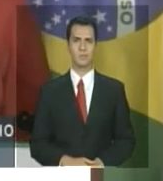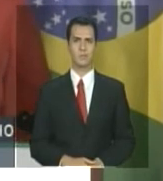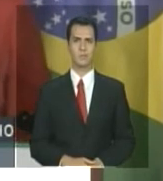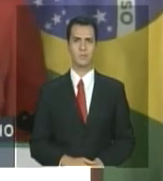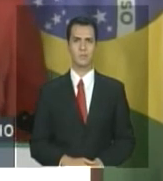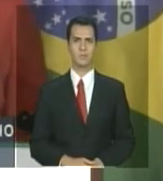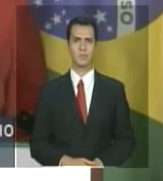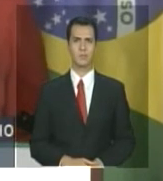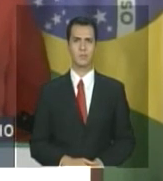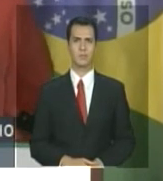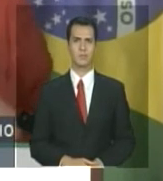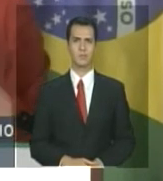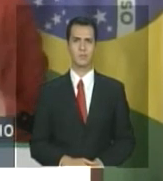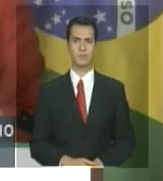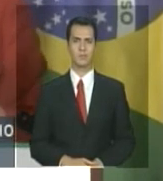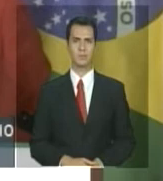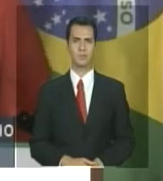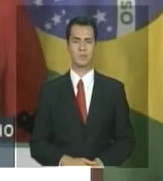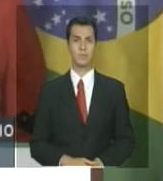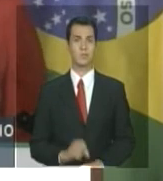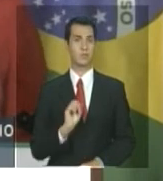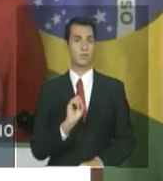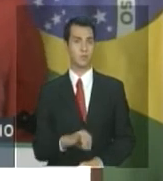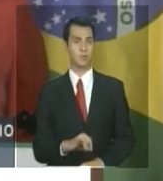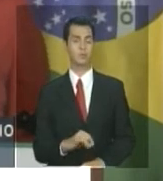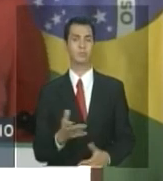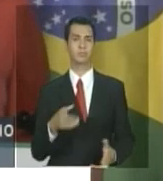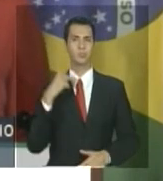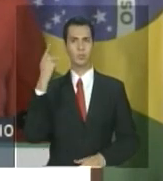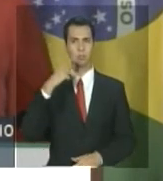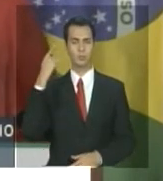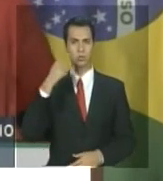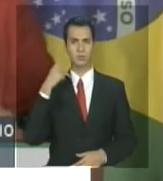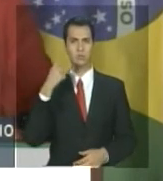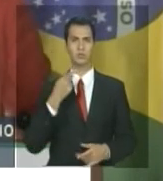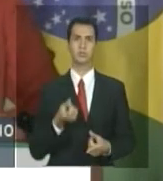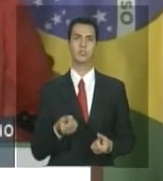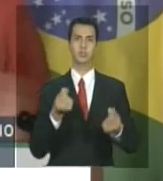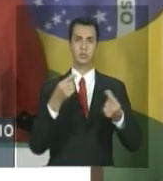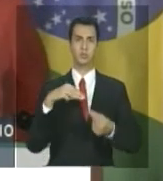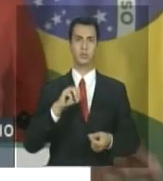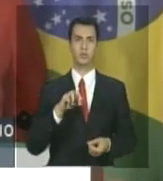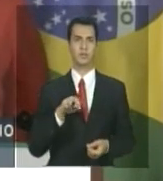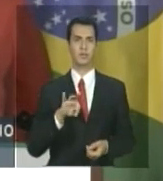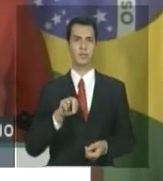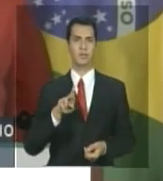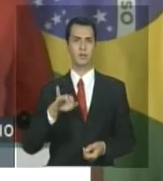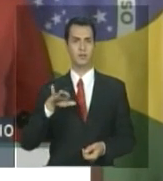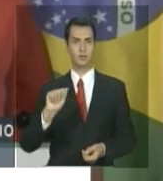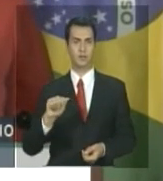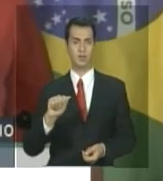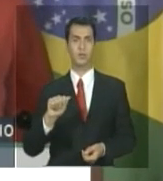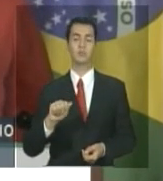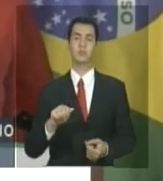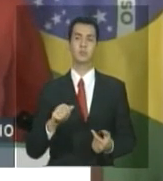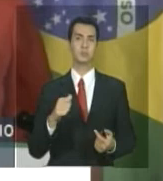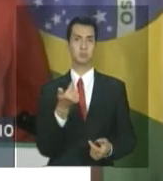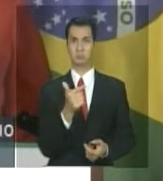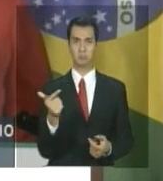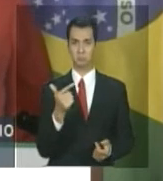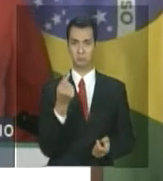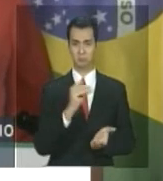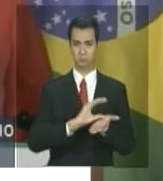se a política de expansão monetária vem desacompanhada de política de